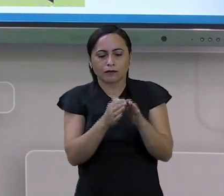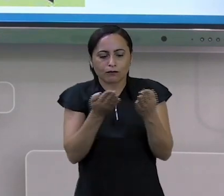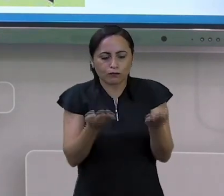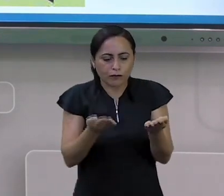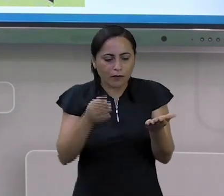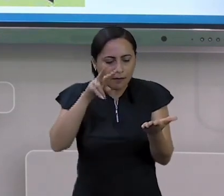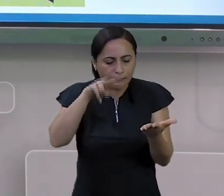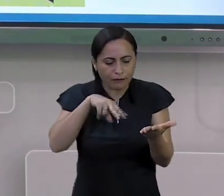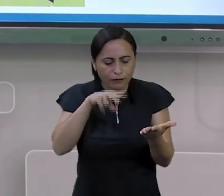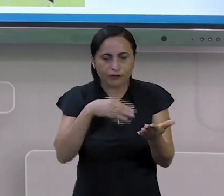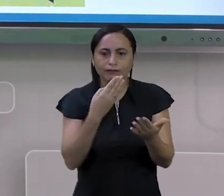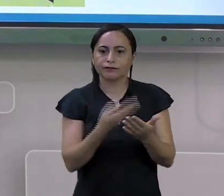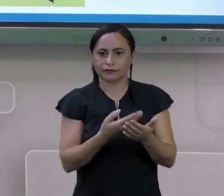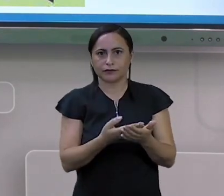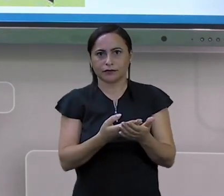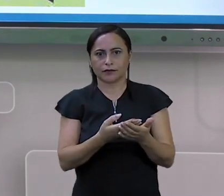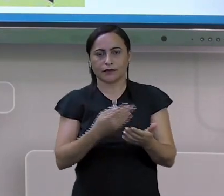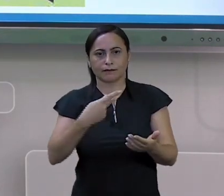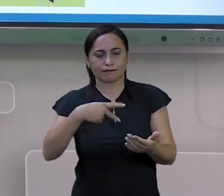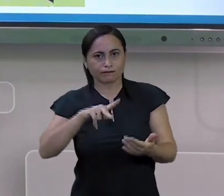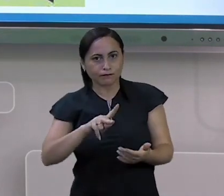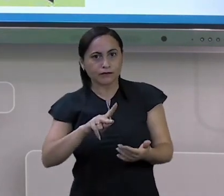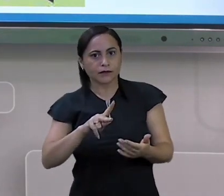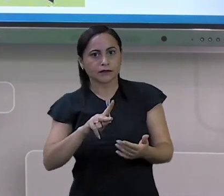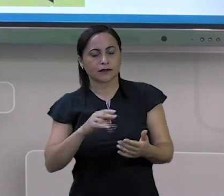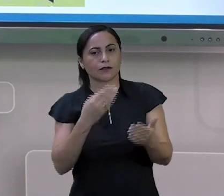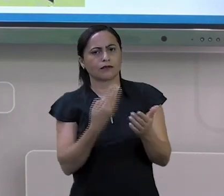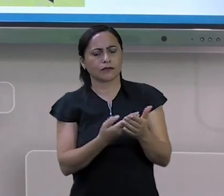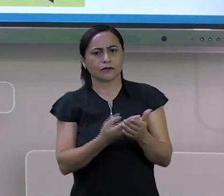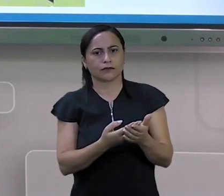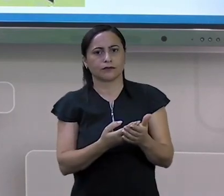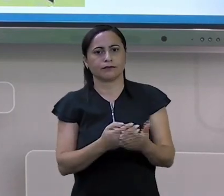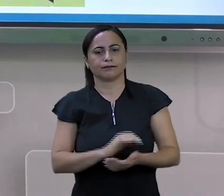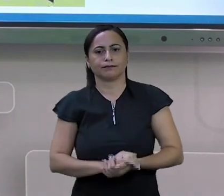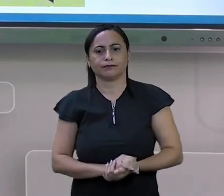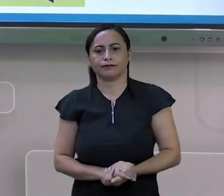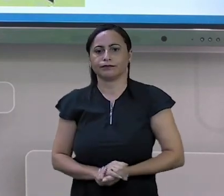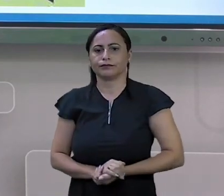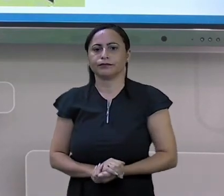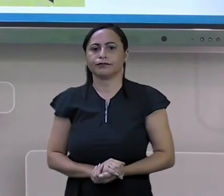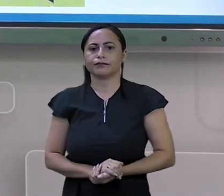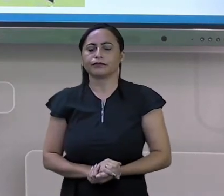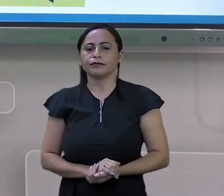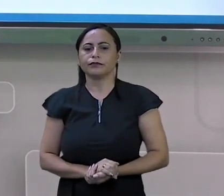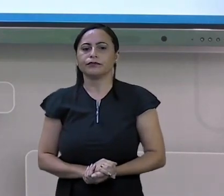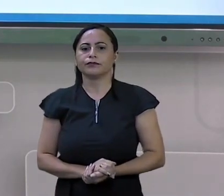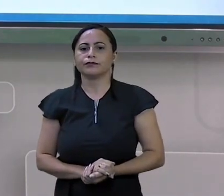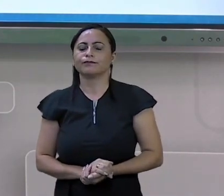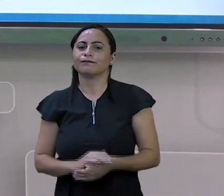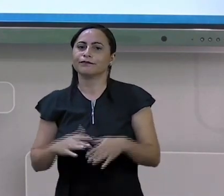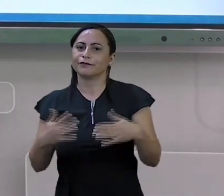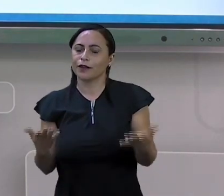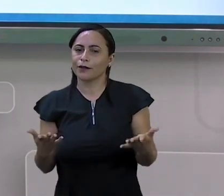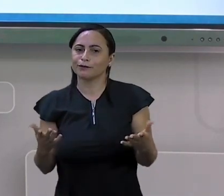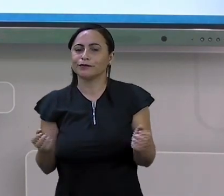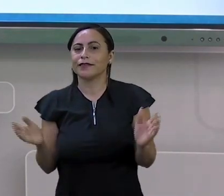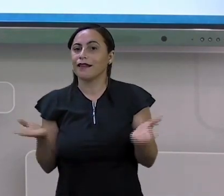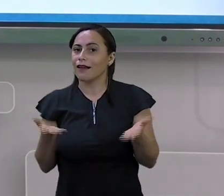espaço, é o seu momento, não abra mão dele. Bom, ficamos por